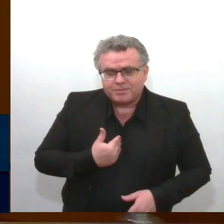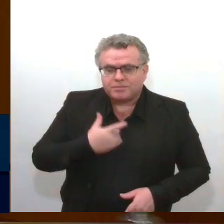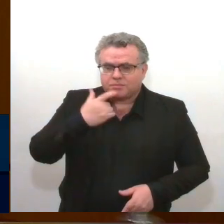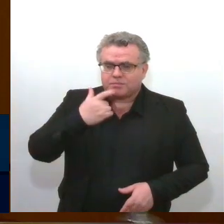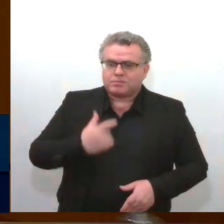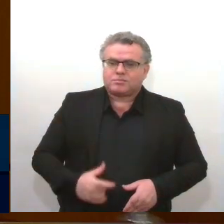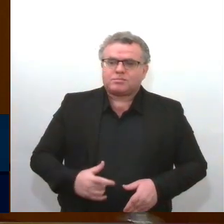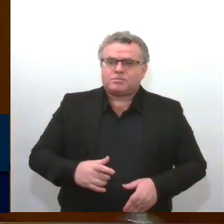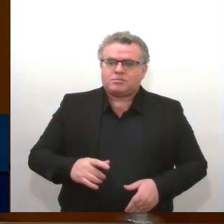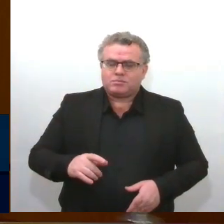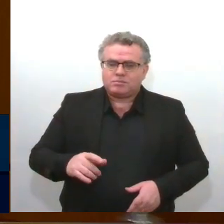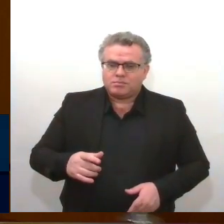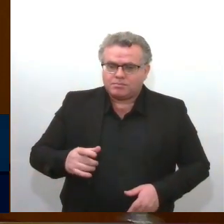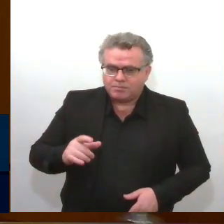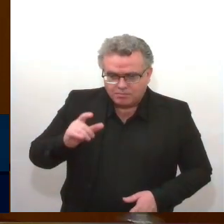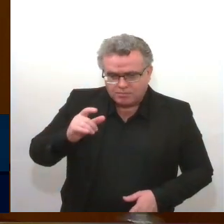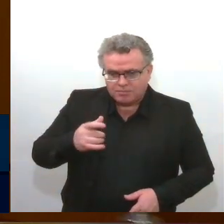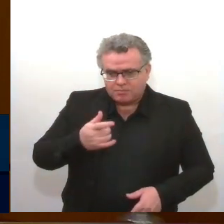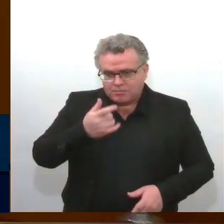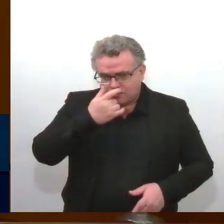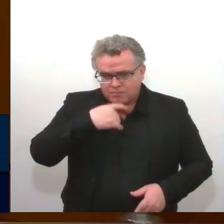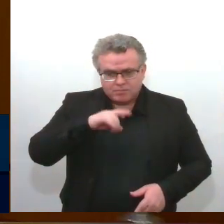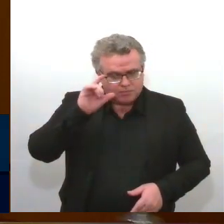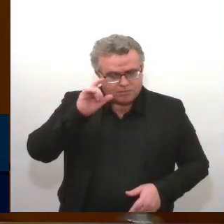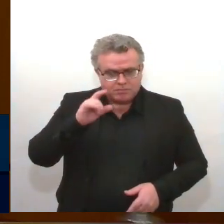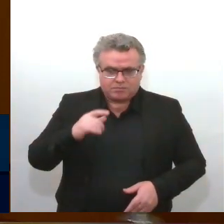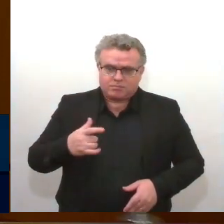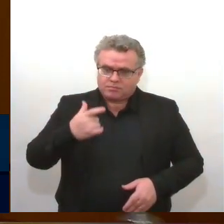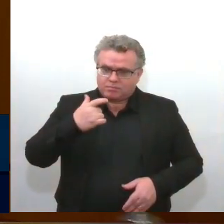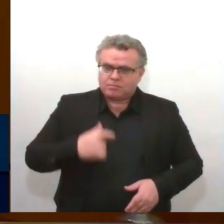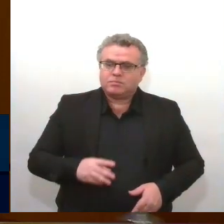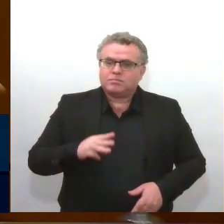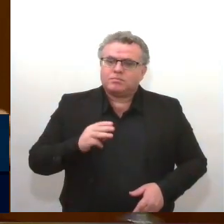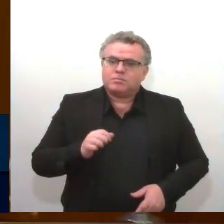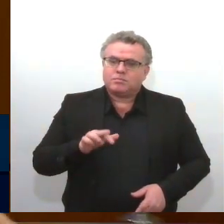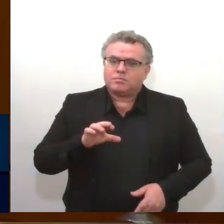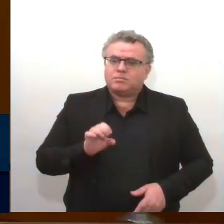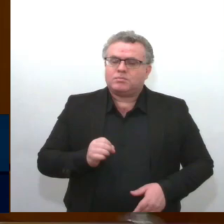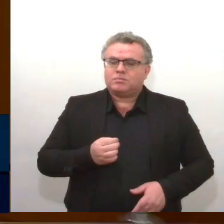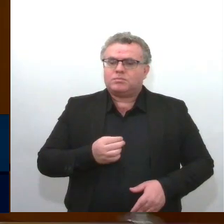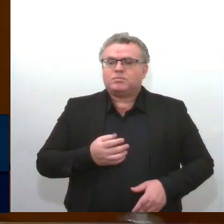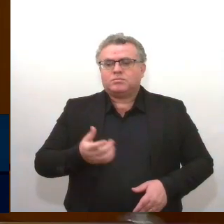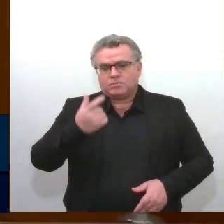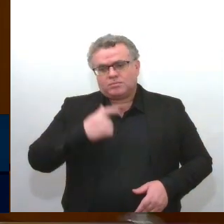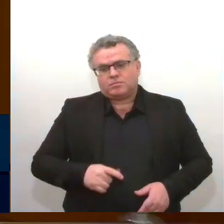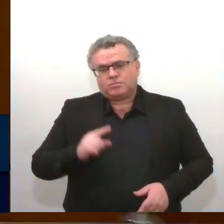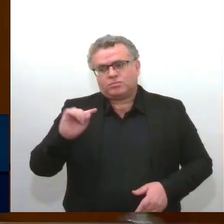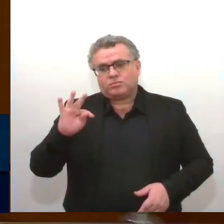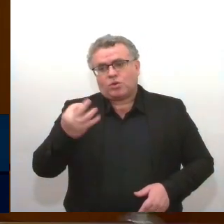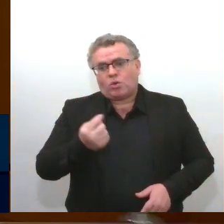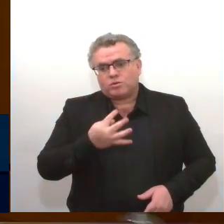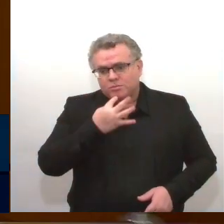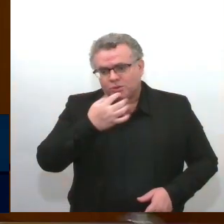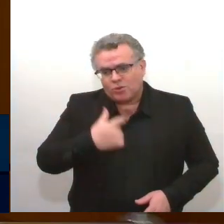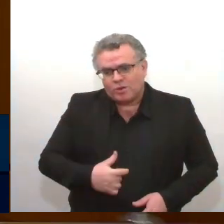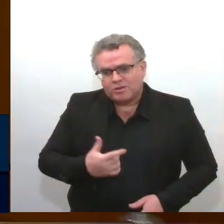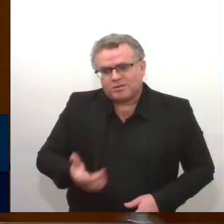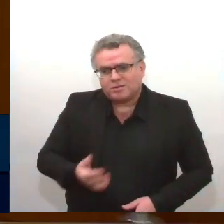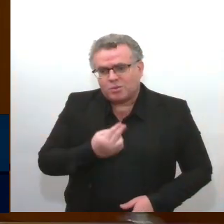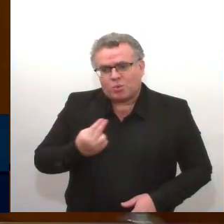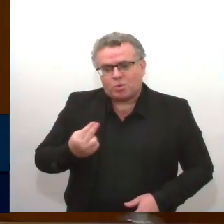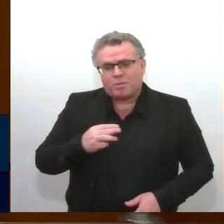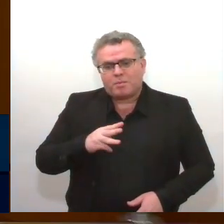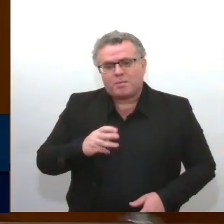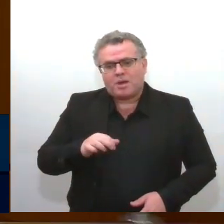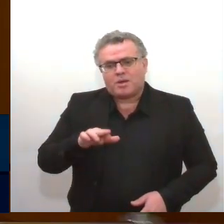como Mago fizemos realmente uma campanha belíssima muito feliz saí com a sensação de dever